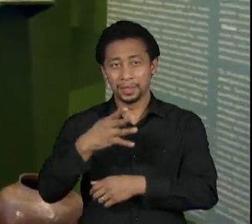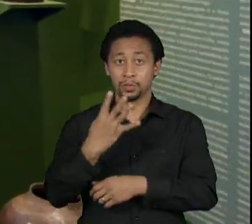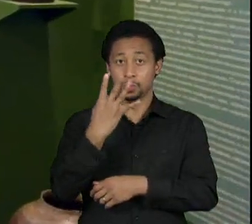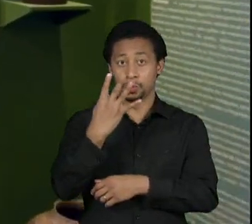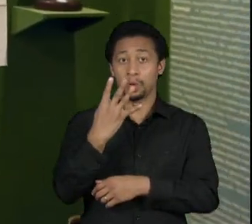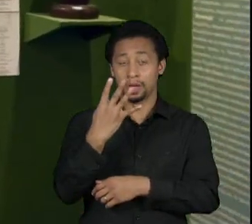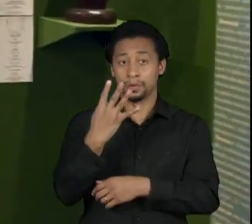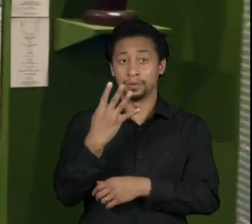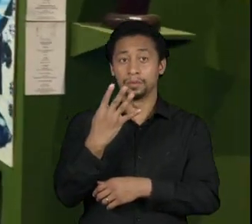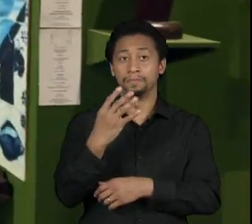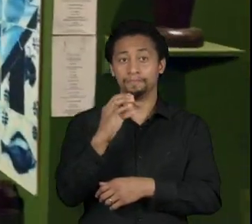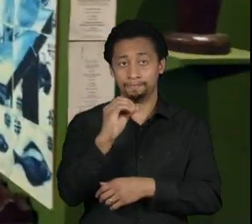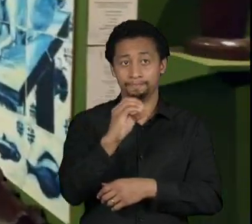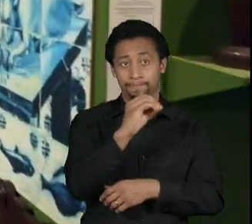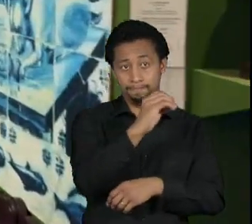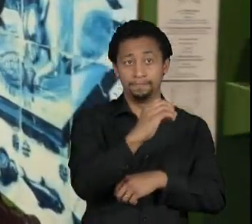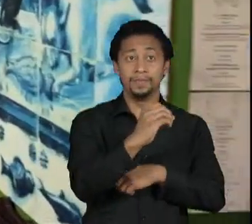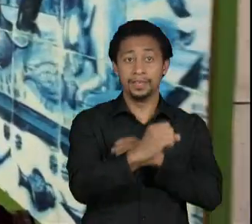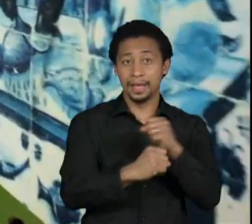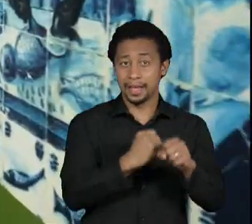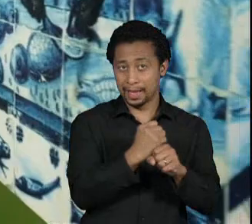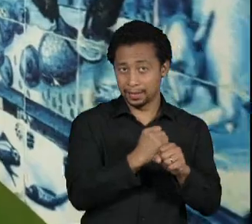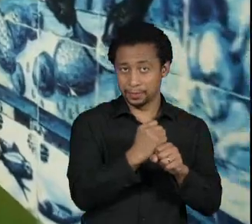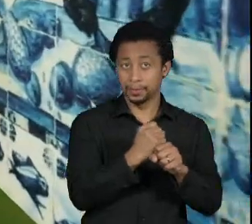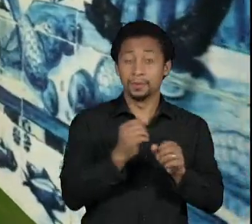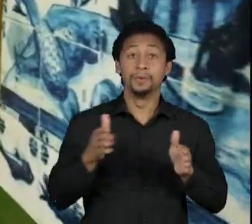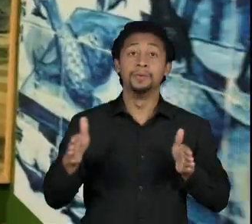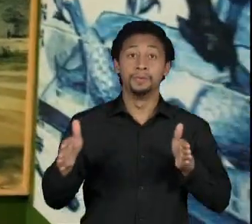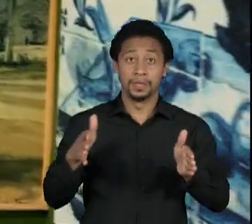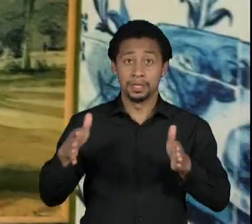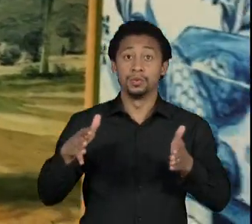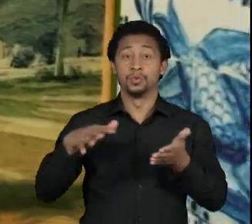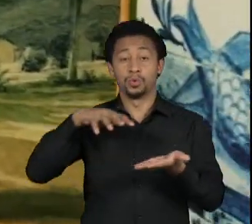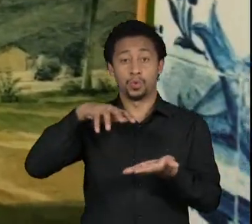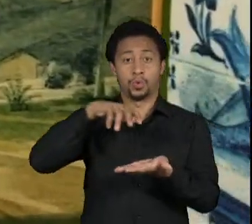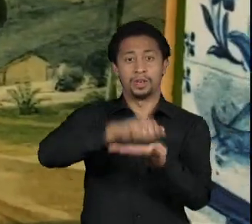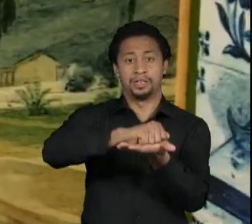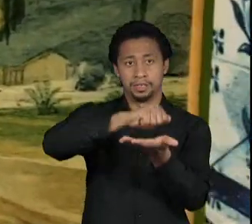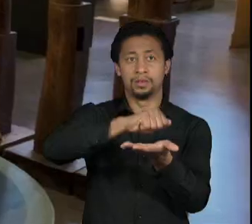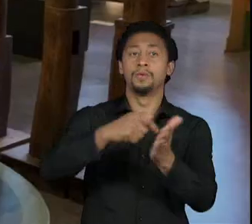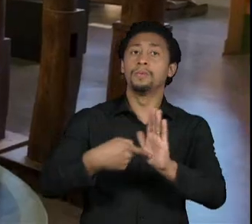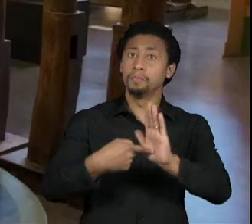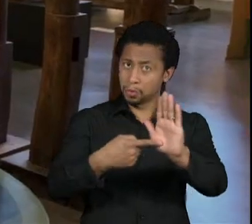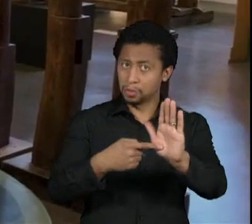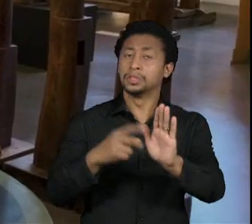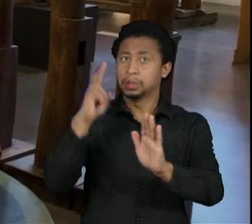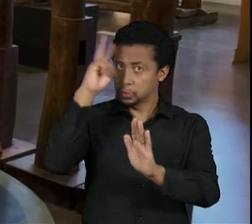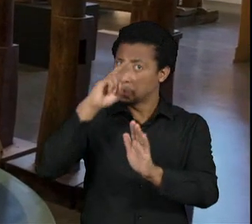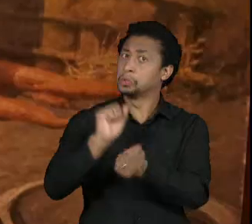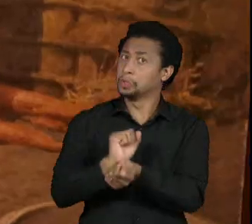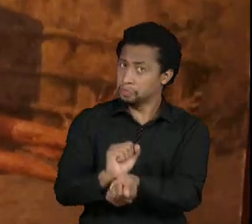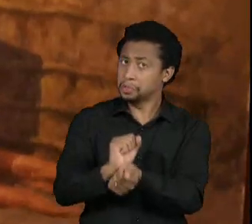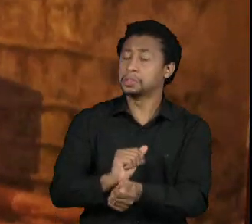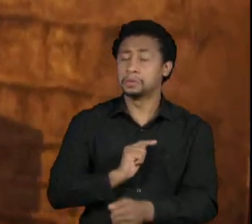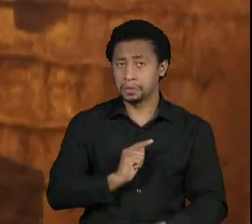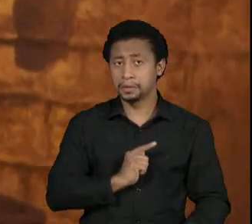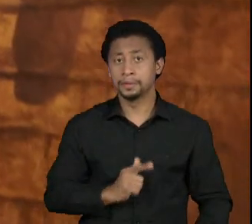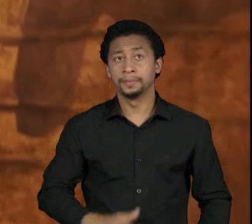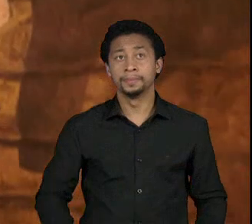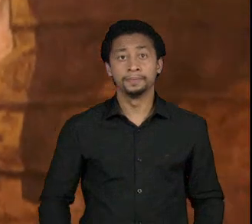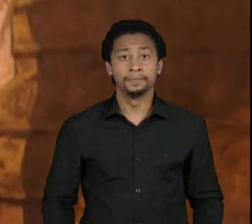Brasil, ela, desde a colonização, tem muito mais tempo de história com escravidão do que sem.